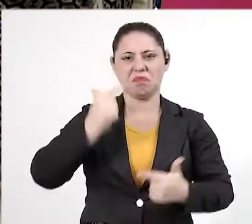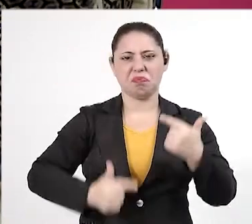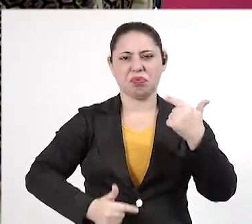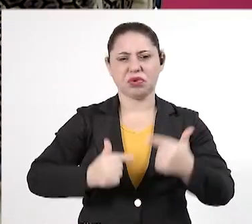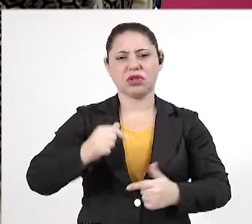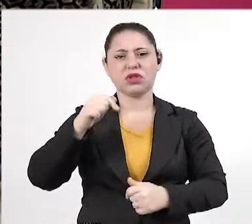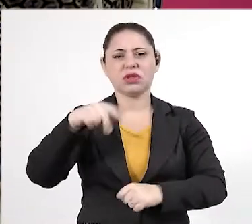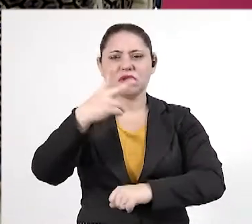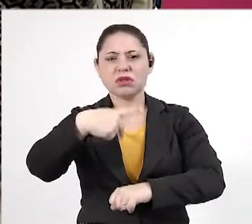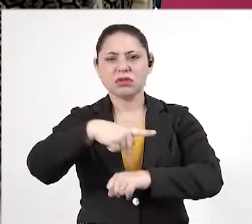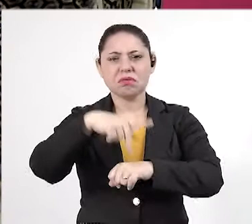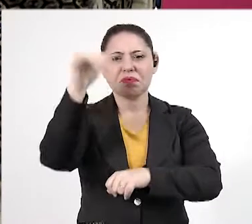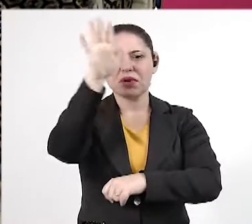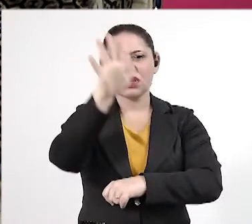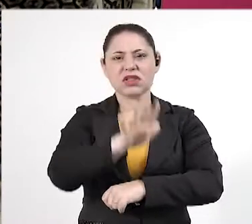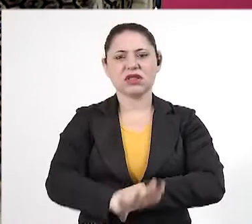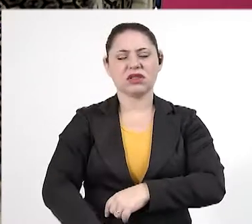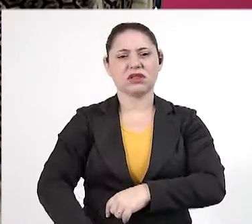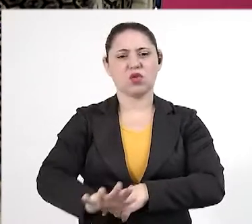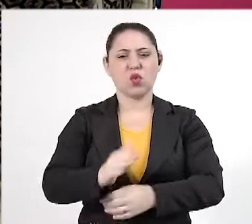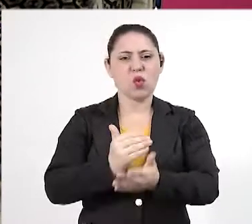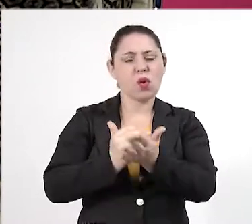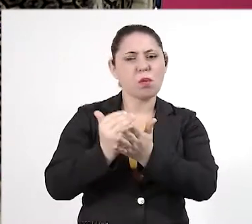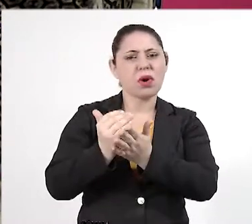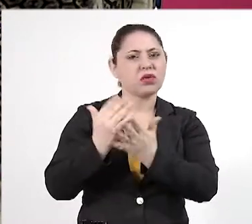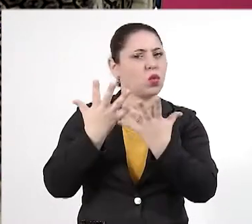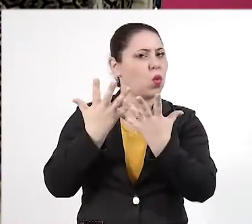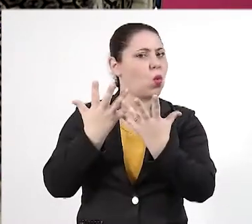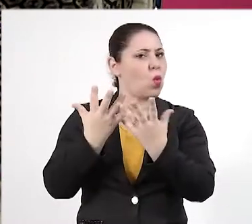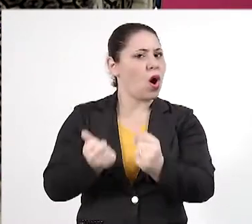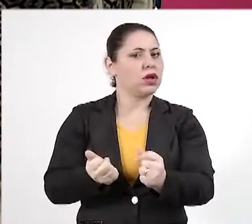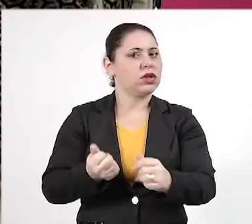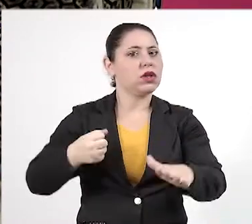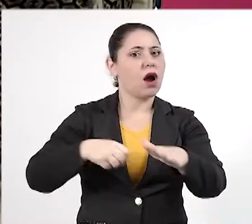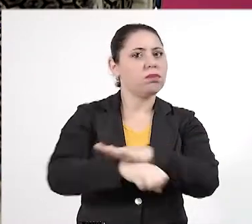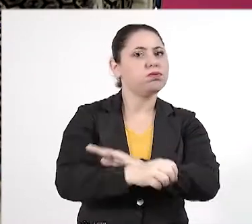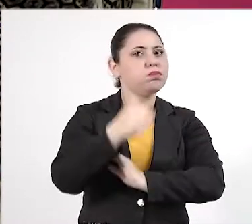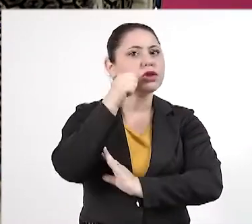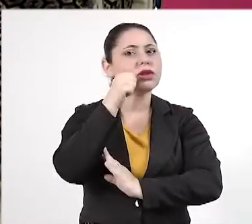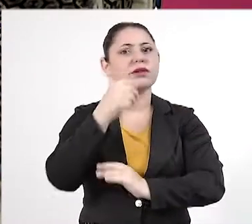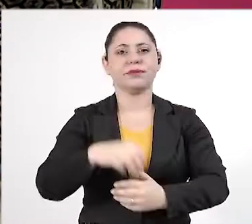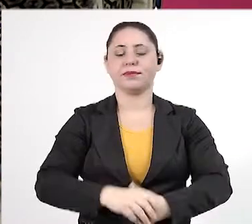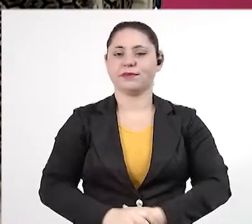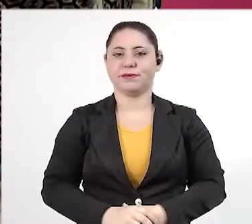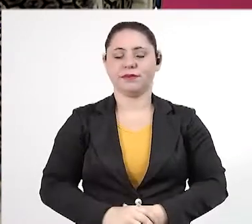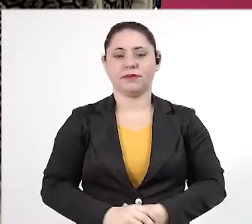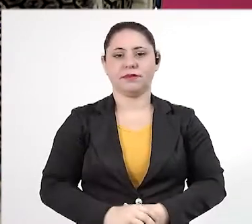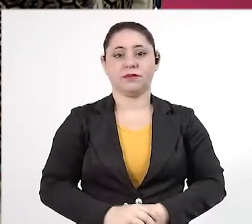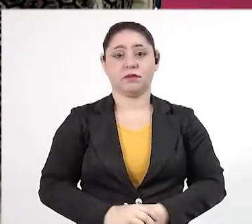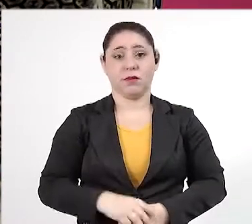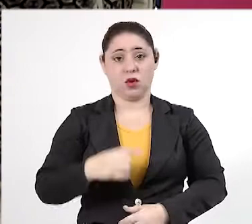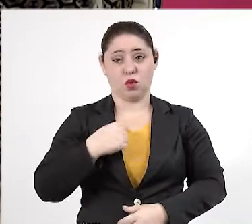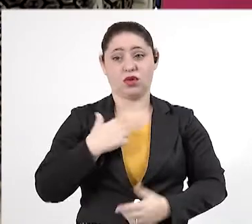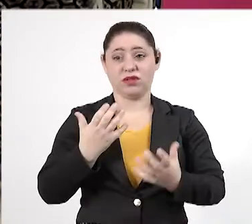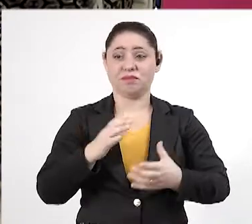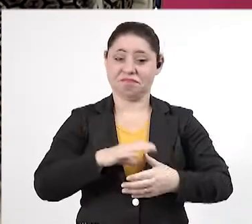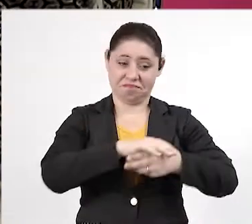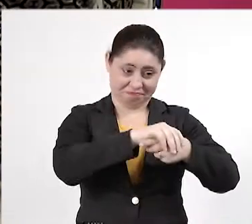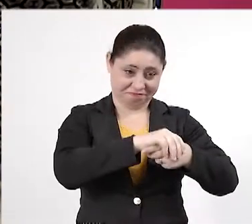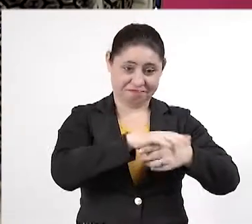tem da política no Brasil, que no começo não aceitava a inserção de mulheres. Eu gostaria